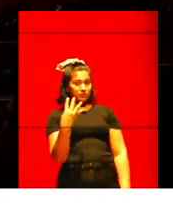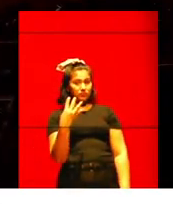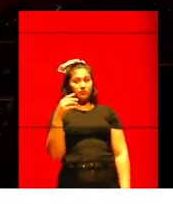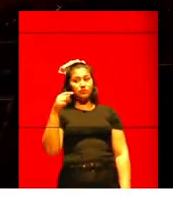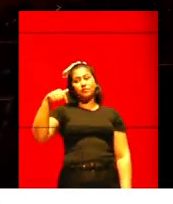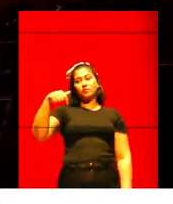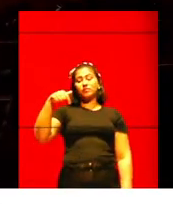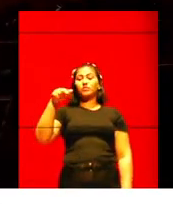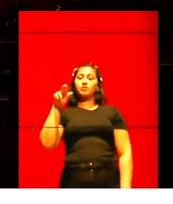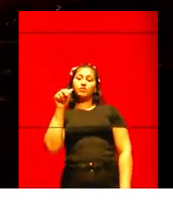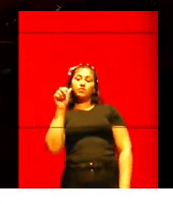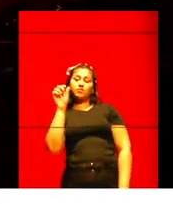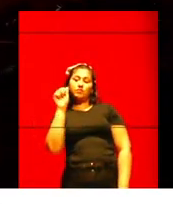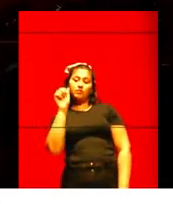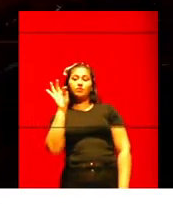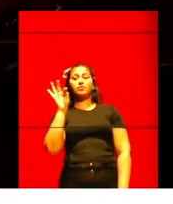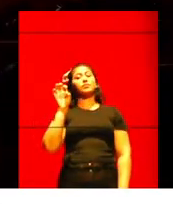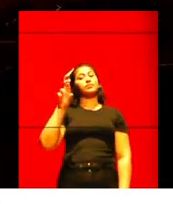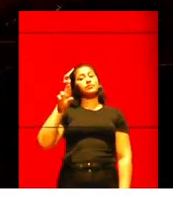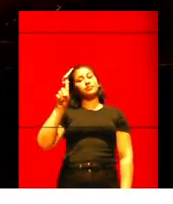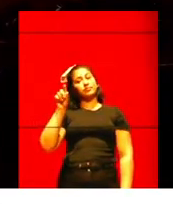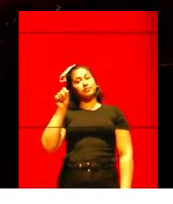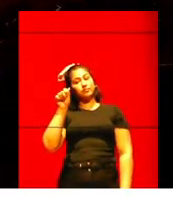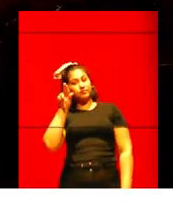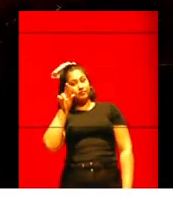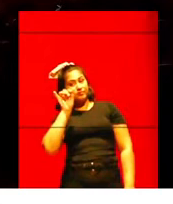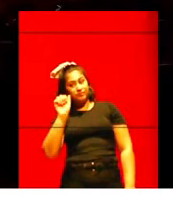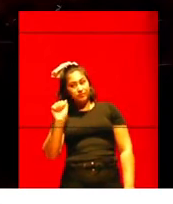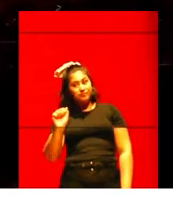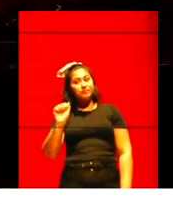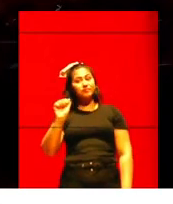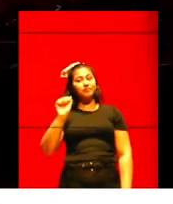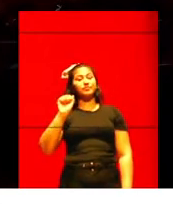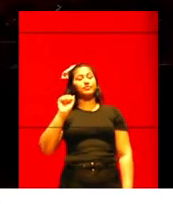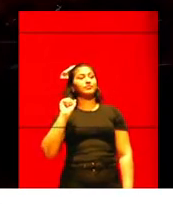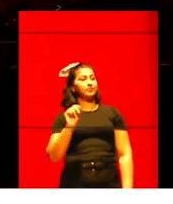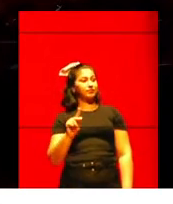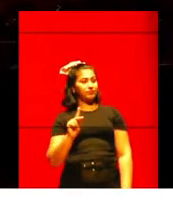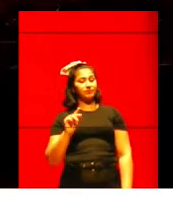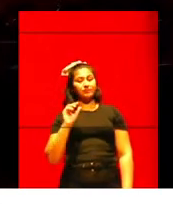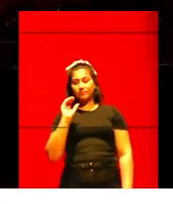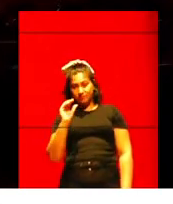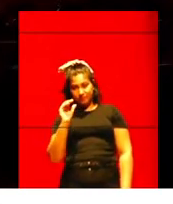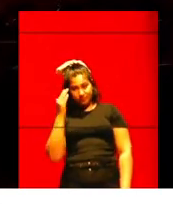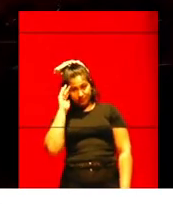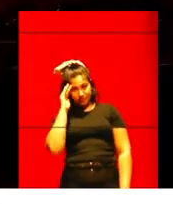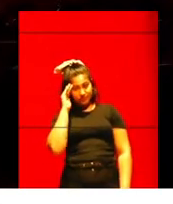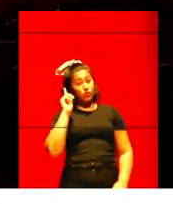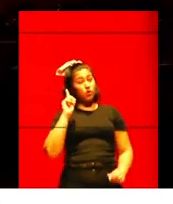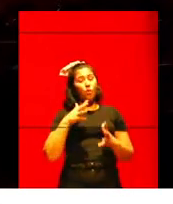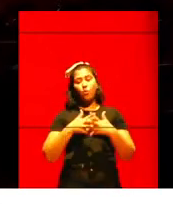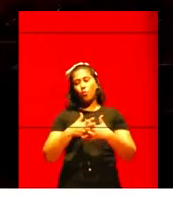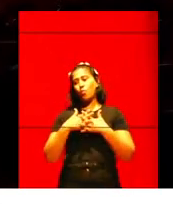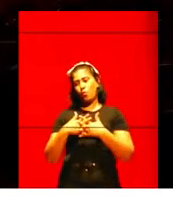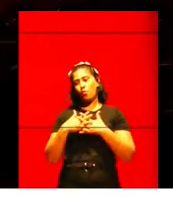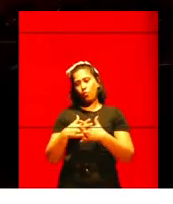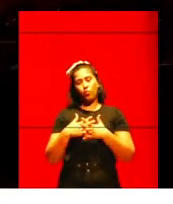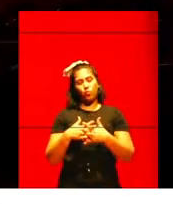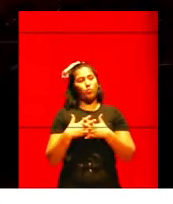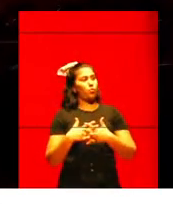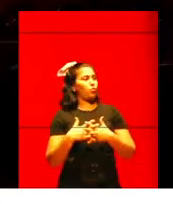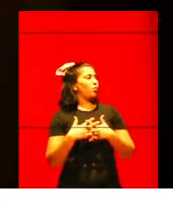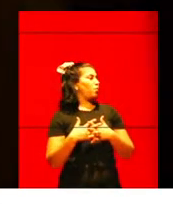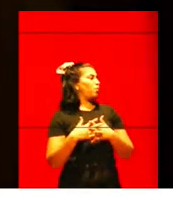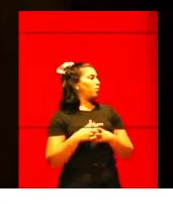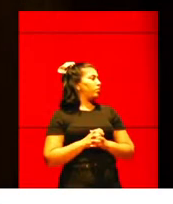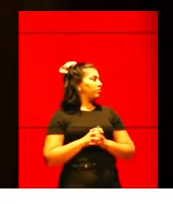Quaternário. Certo? Classificação de carbono está tudo ok para vocês, né? Só não confundam. A atenção que eu chamo de